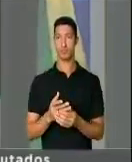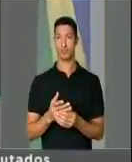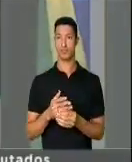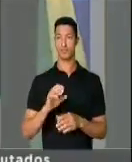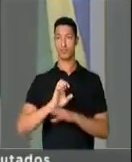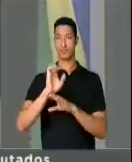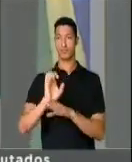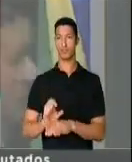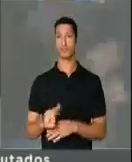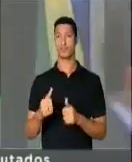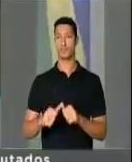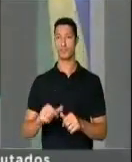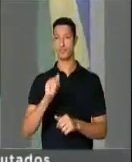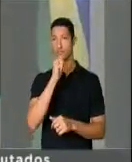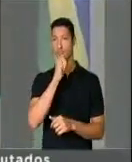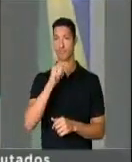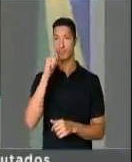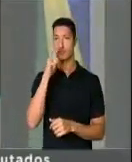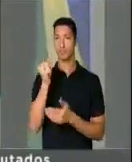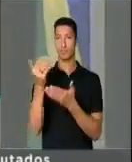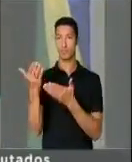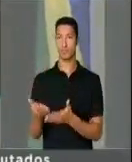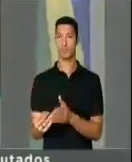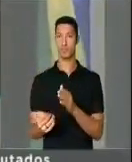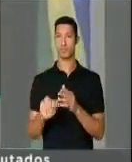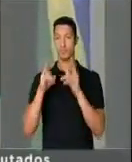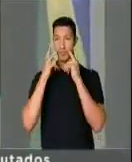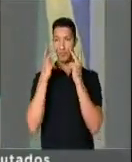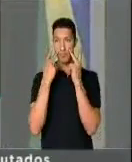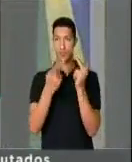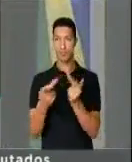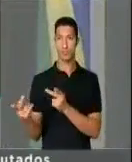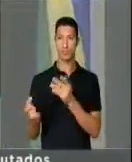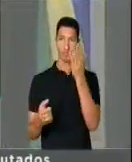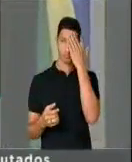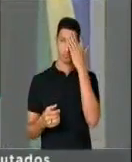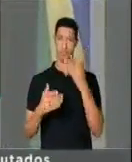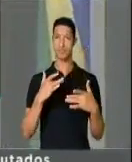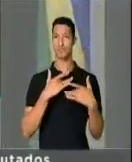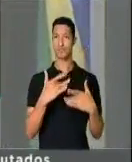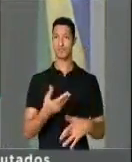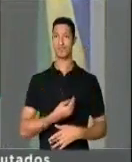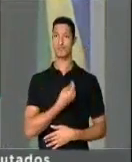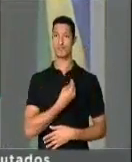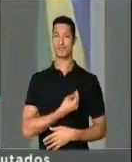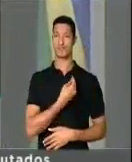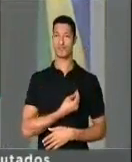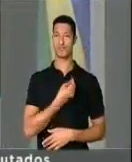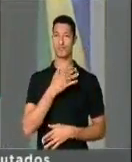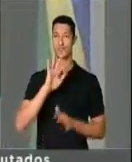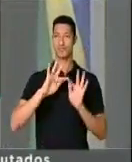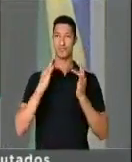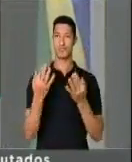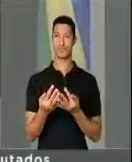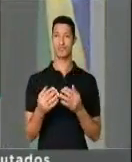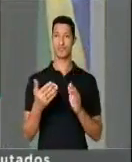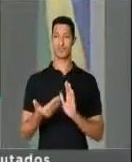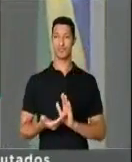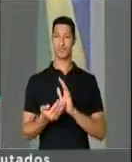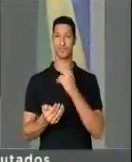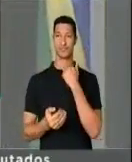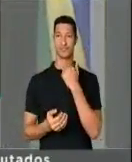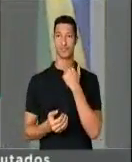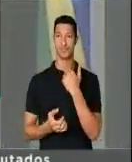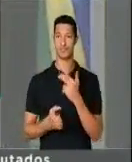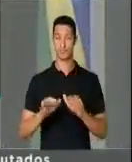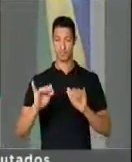o estado de Pernambuco, o estado de Alagoas, Vossa Excelência visitou e sabe o drama vivido por aquelas famílias. Então, esta casa não